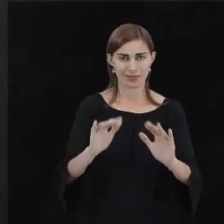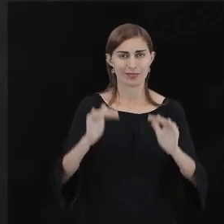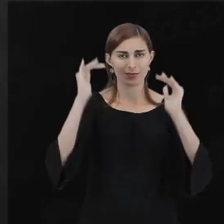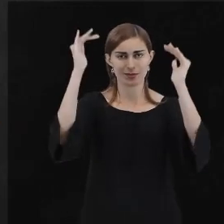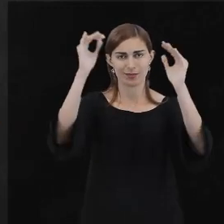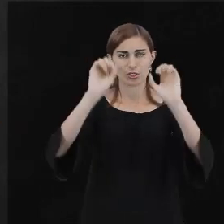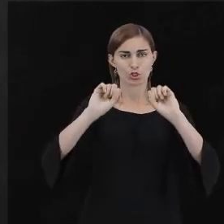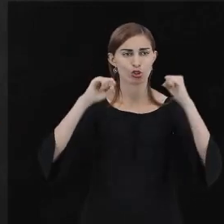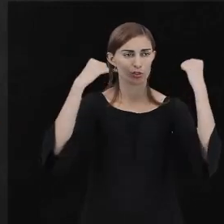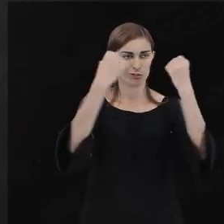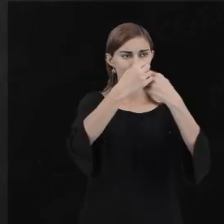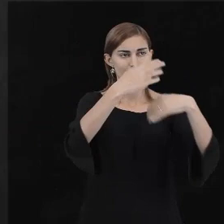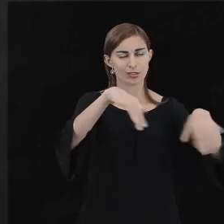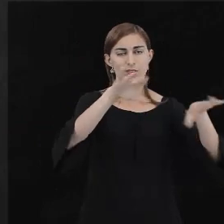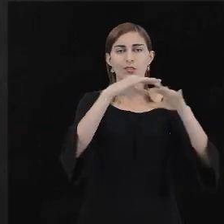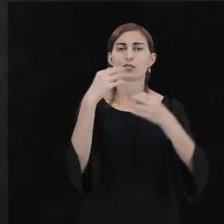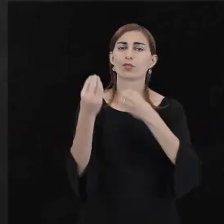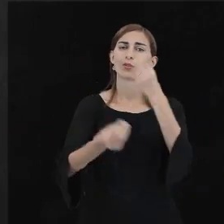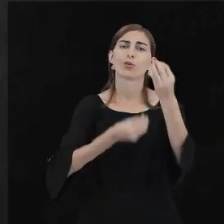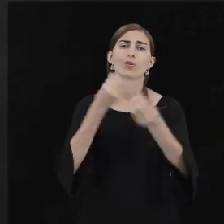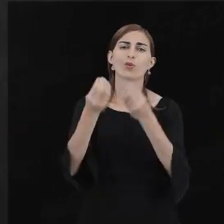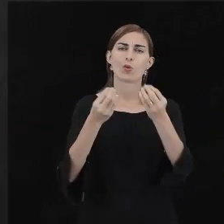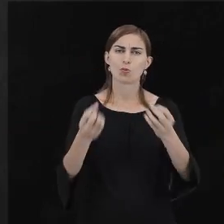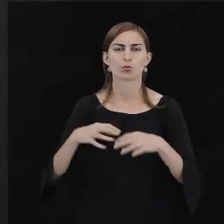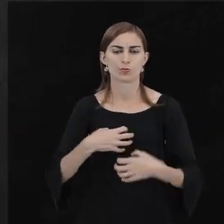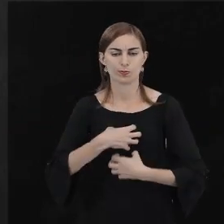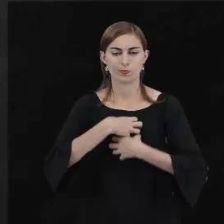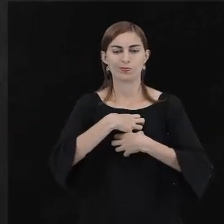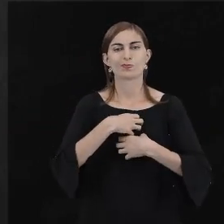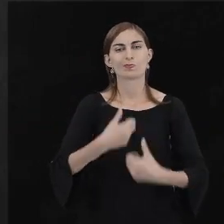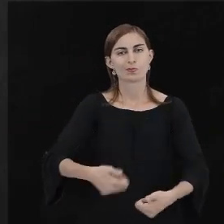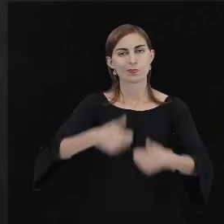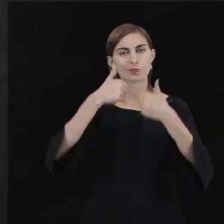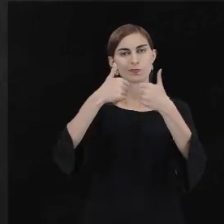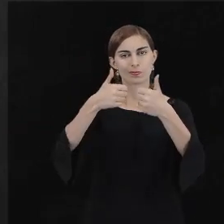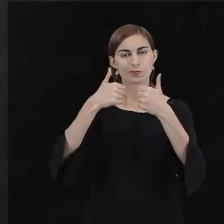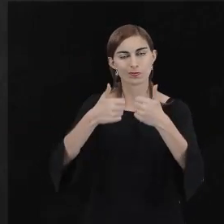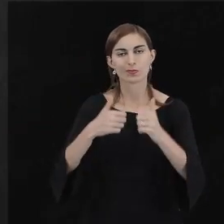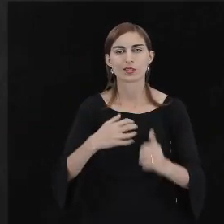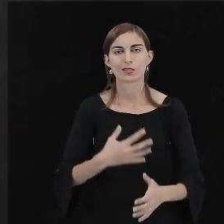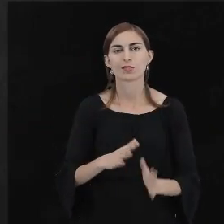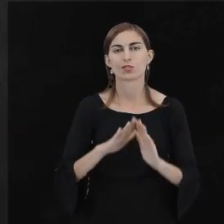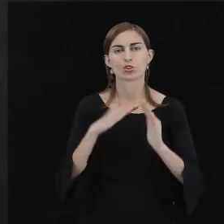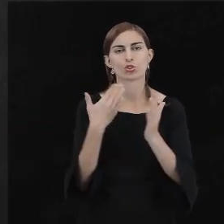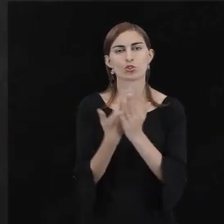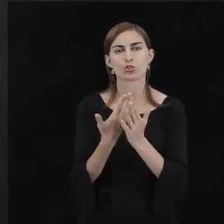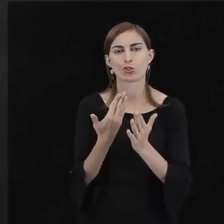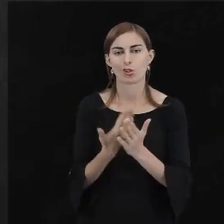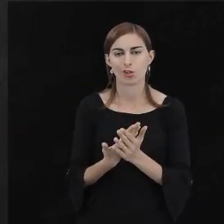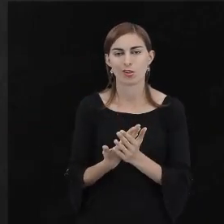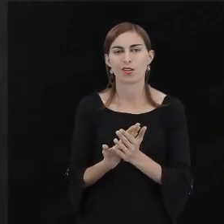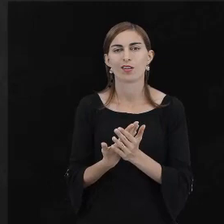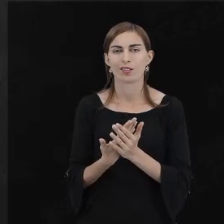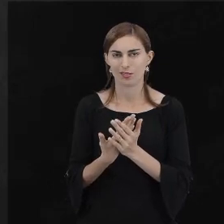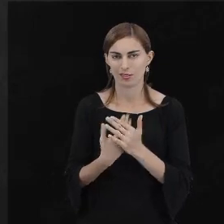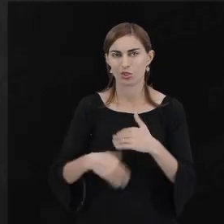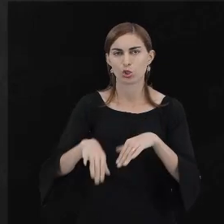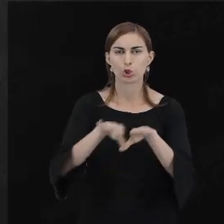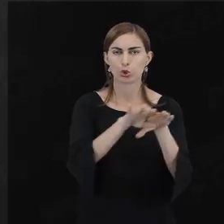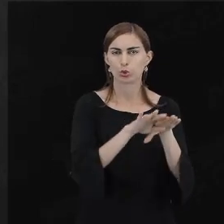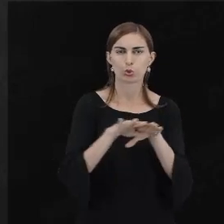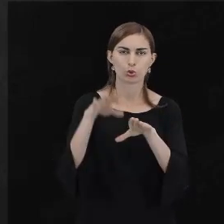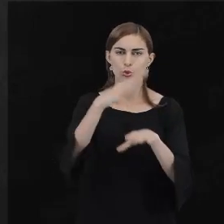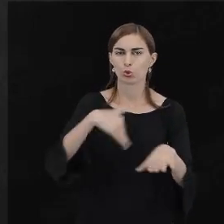sintam bem, né? Como Paulo Freire diz, uma escola que todos gostem de ir e por ela não